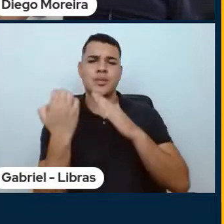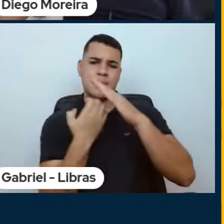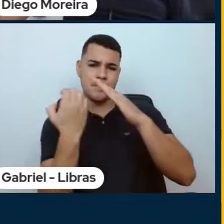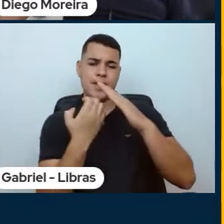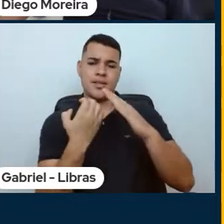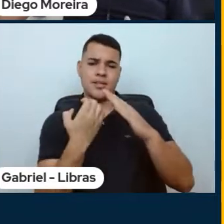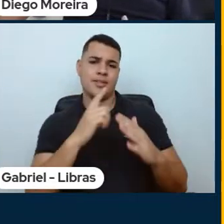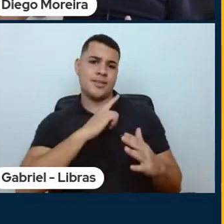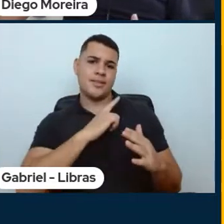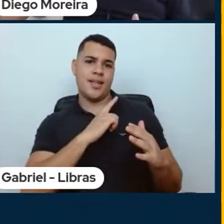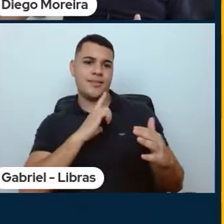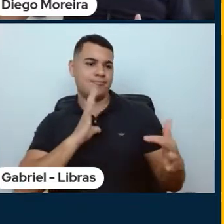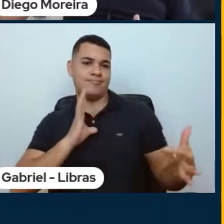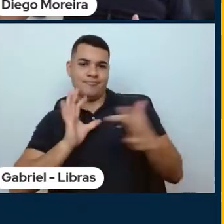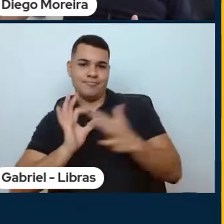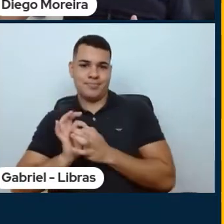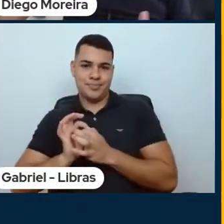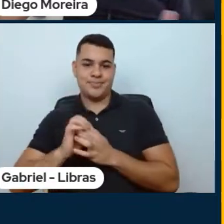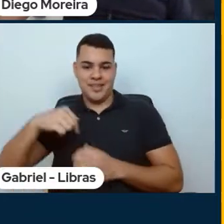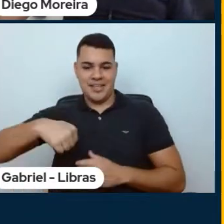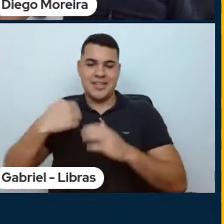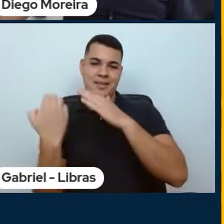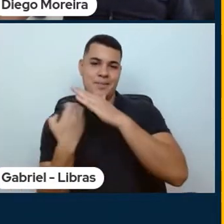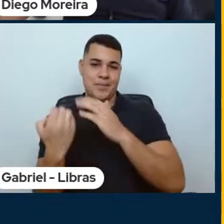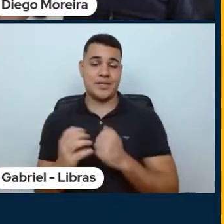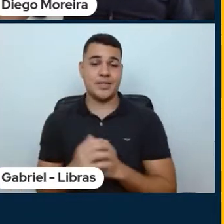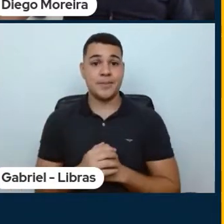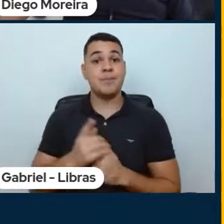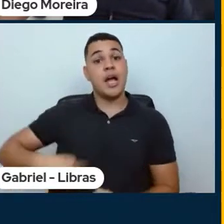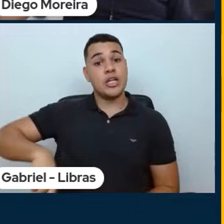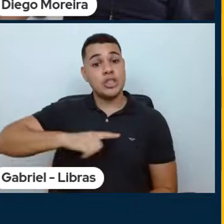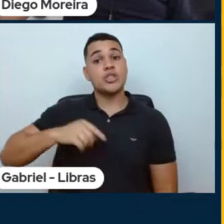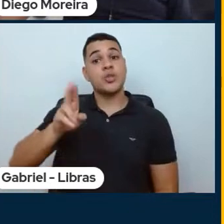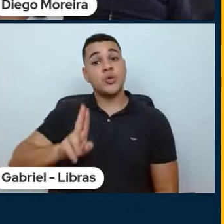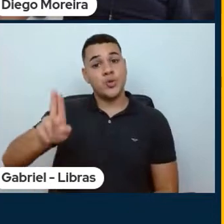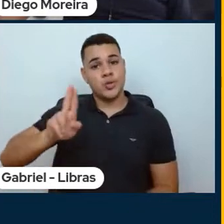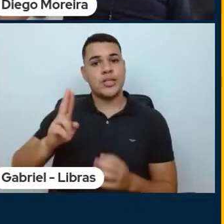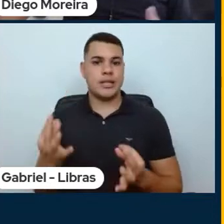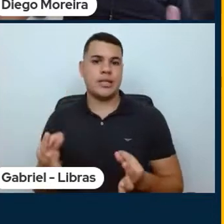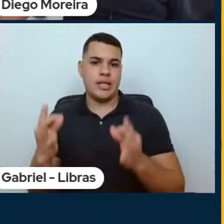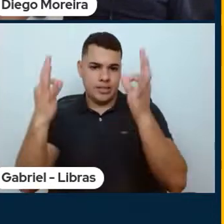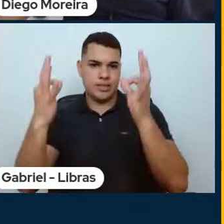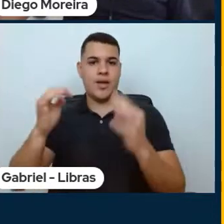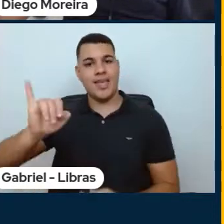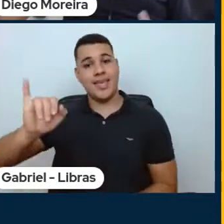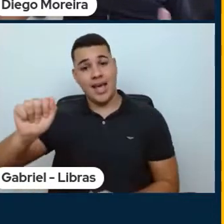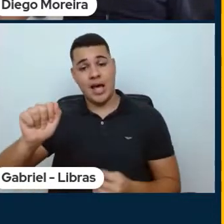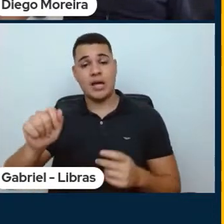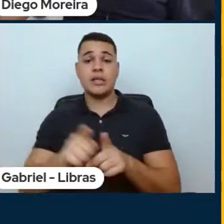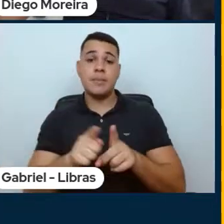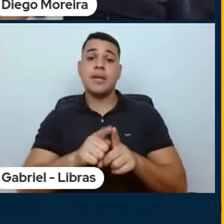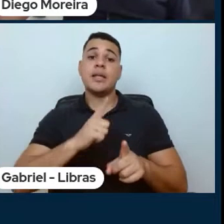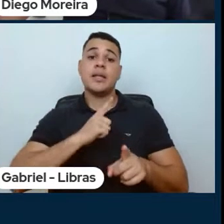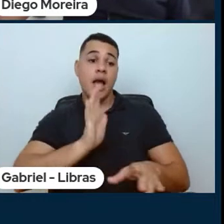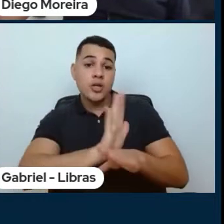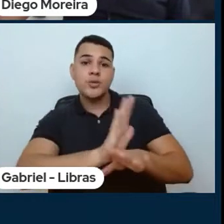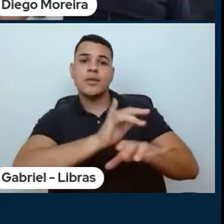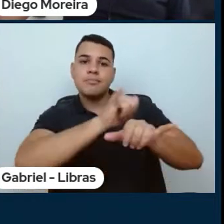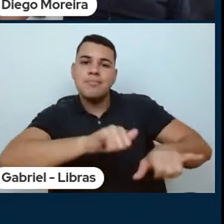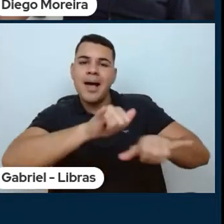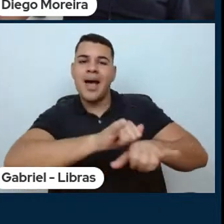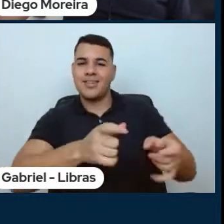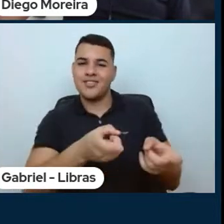nelas a gente trabalha tanto como a inteligência artificial propriamente dita, né, mas como também força de vendas, marketing automation.